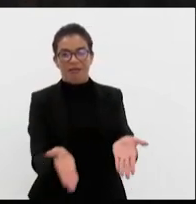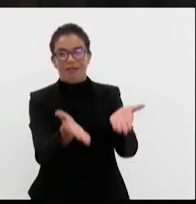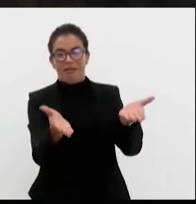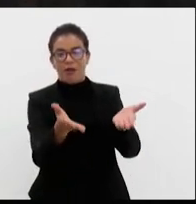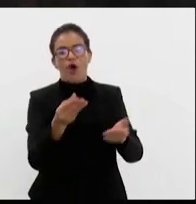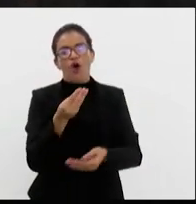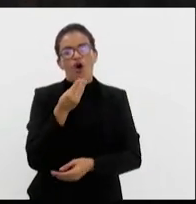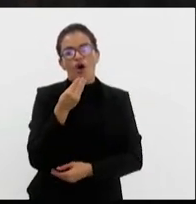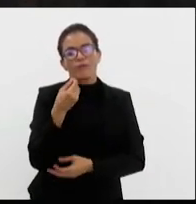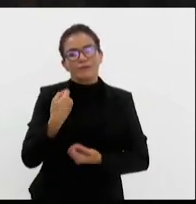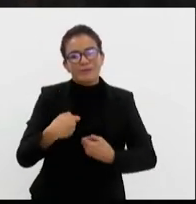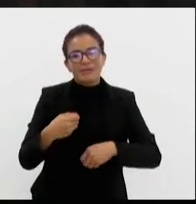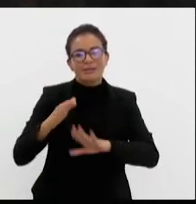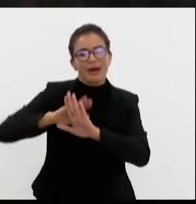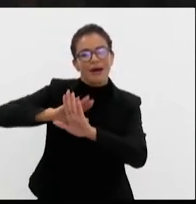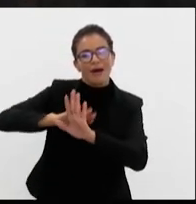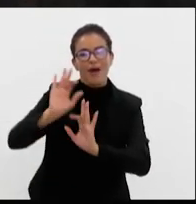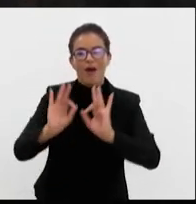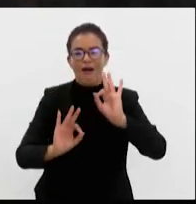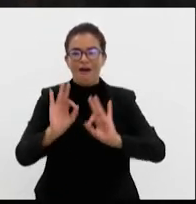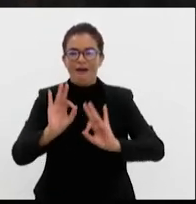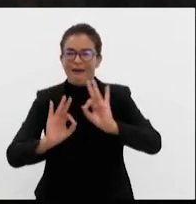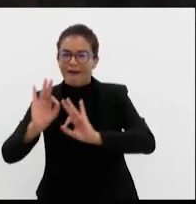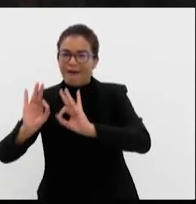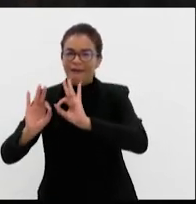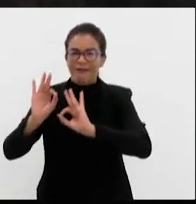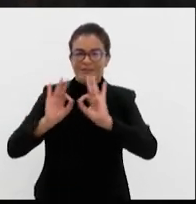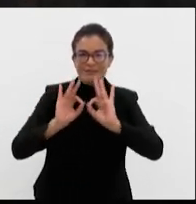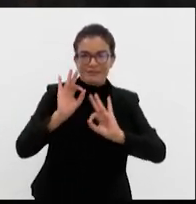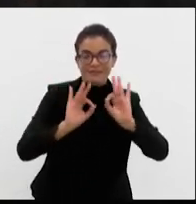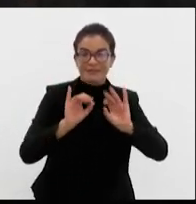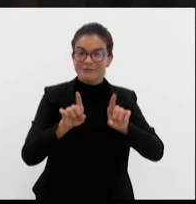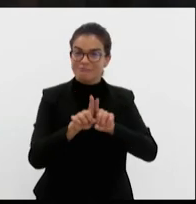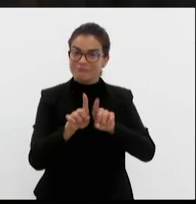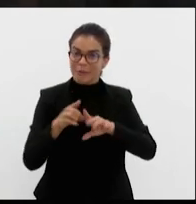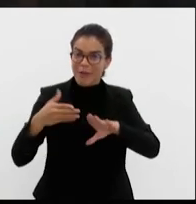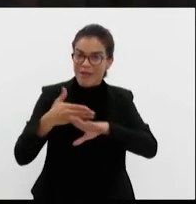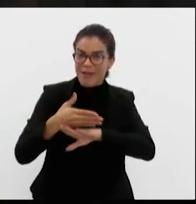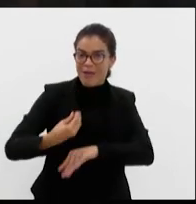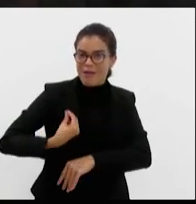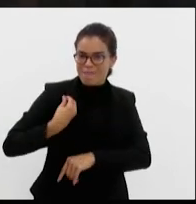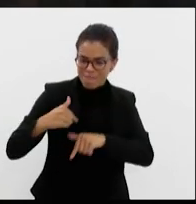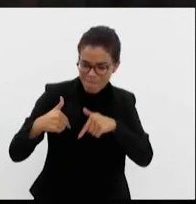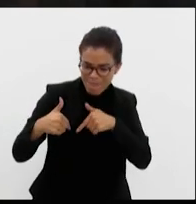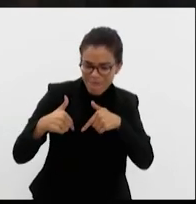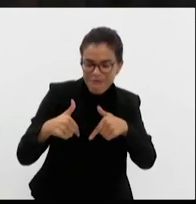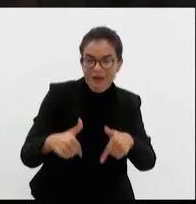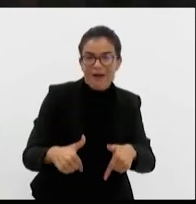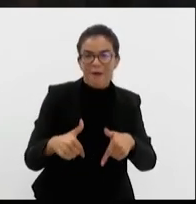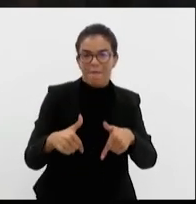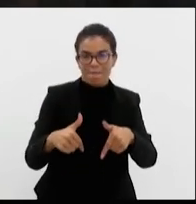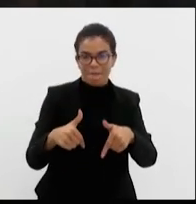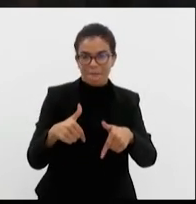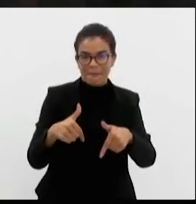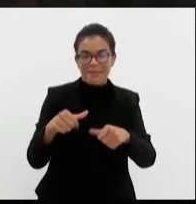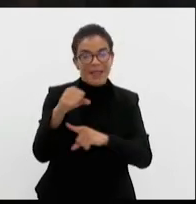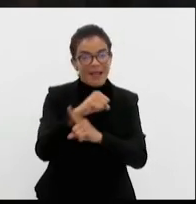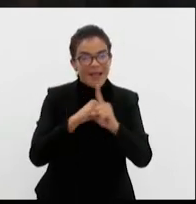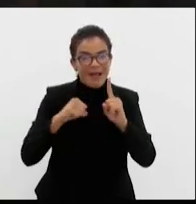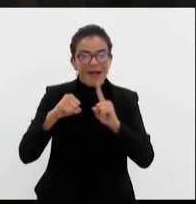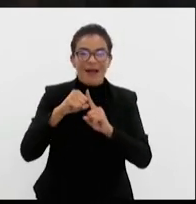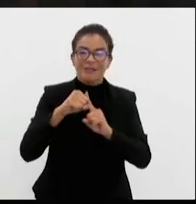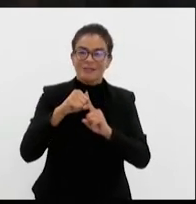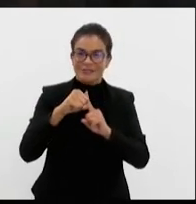da organização, etc., etc. Mas é da participação ativa da